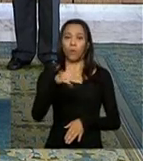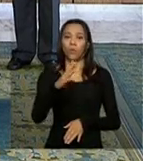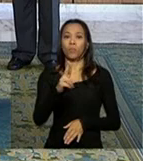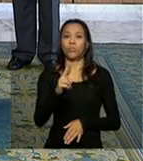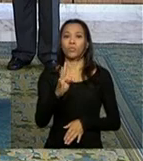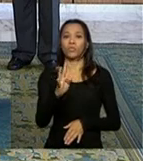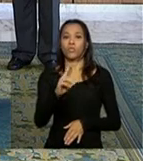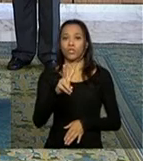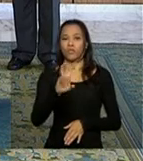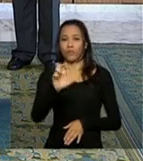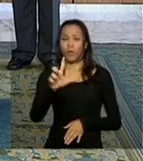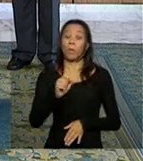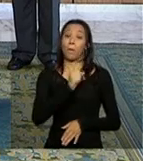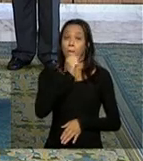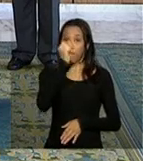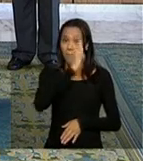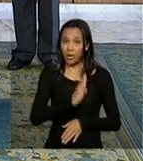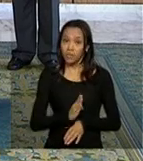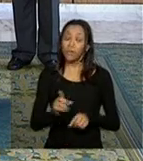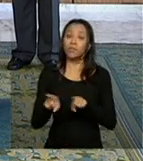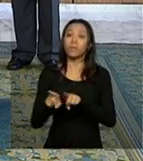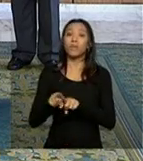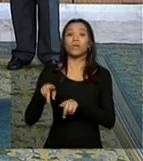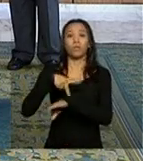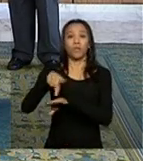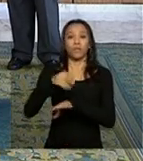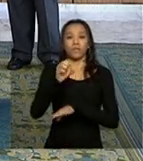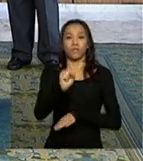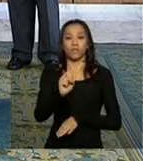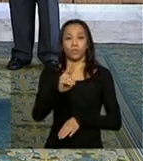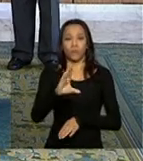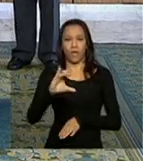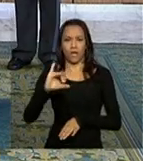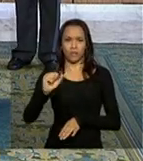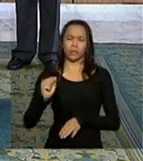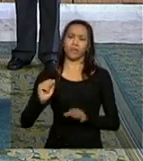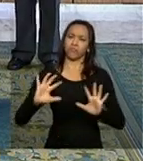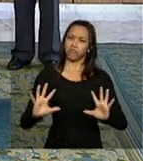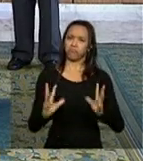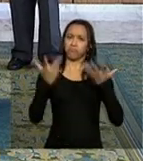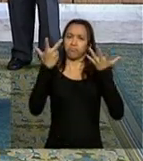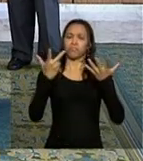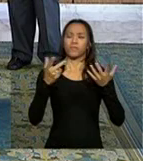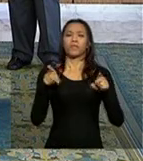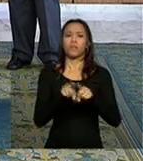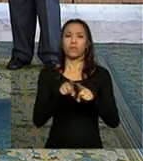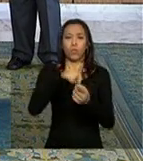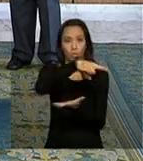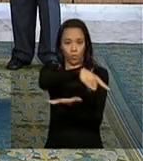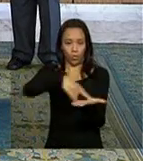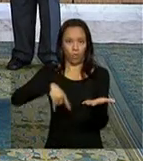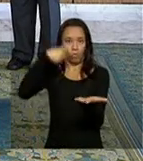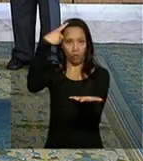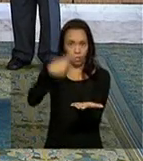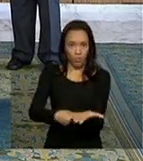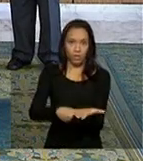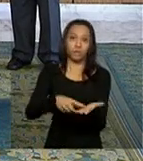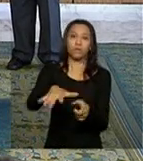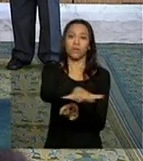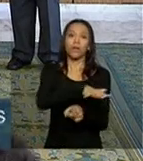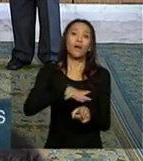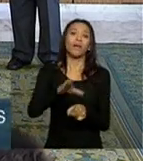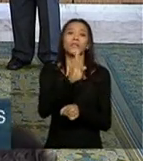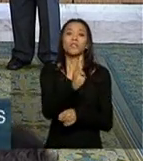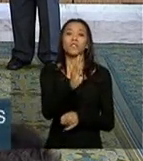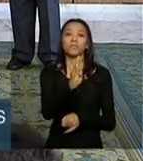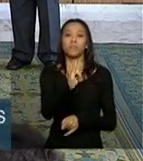etanol, Brasil e Suécia concluíram em 2007 um memorando de entendimento sobre cooperação na área de bioenergia,